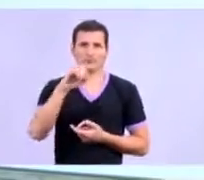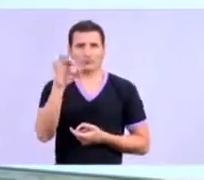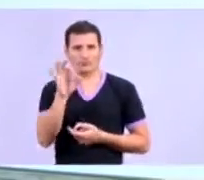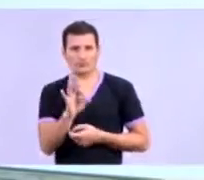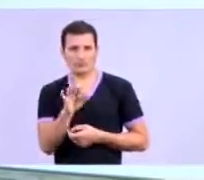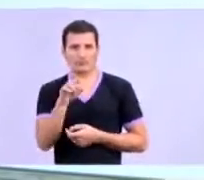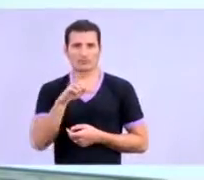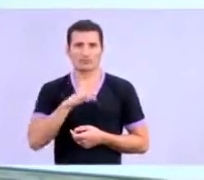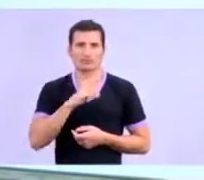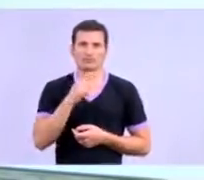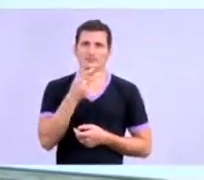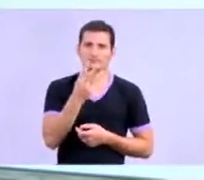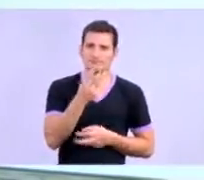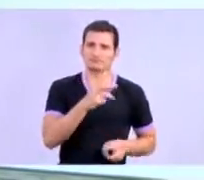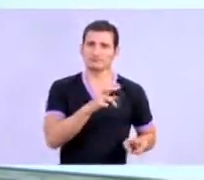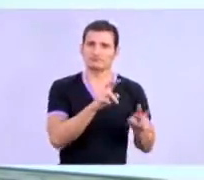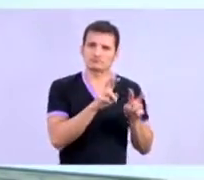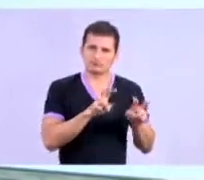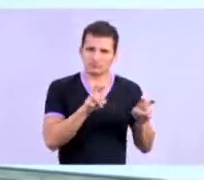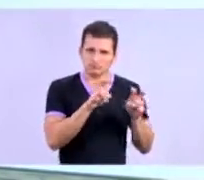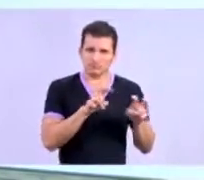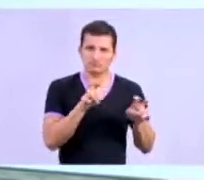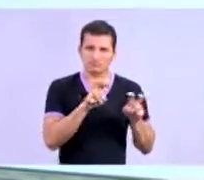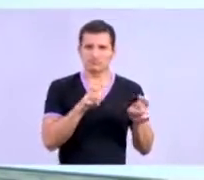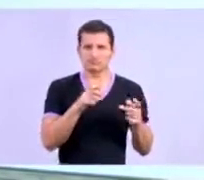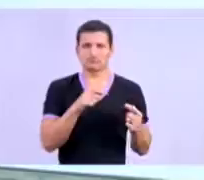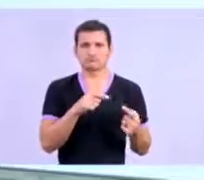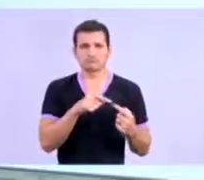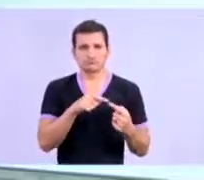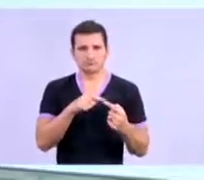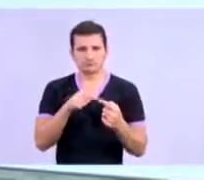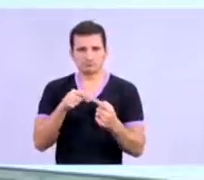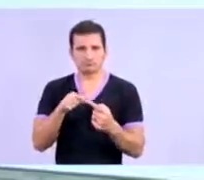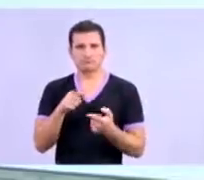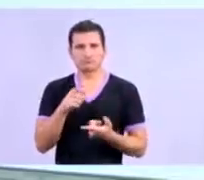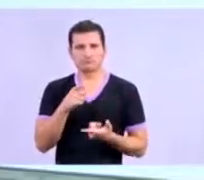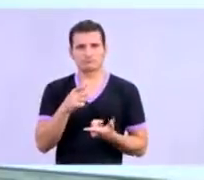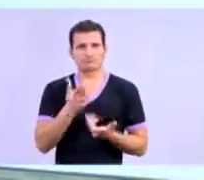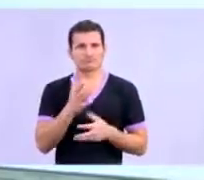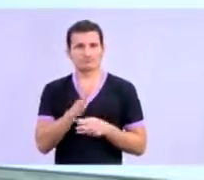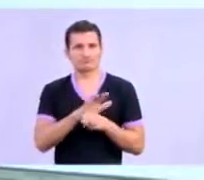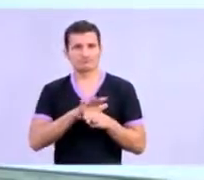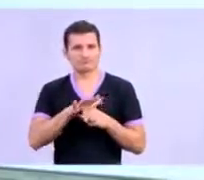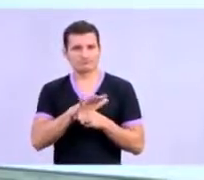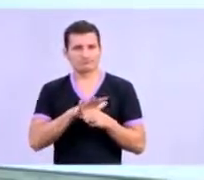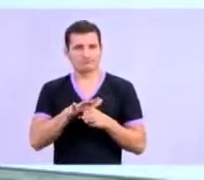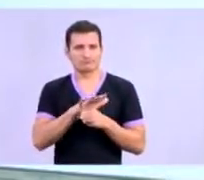3 computadores, 3 dispositivos finais conectados. Você lota a conexão,